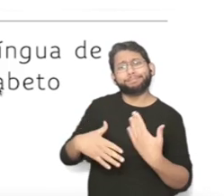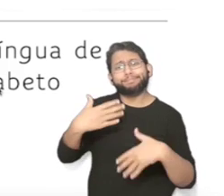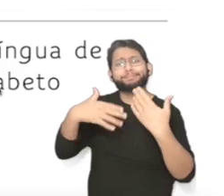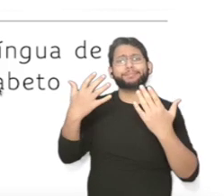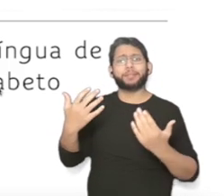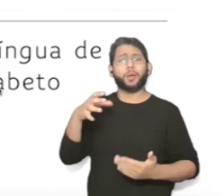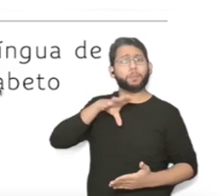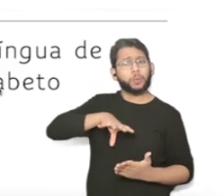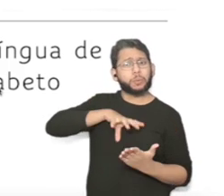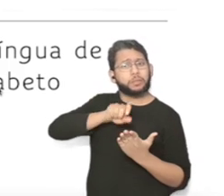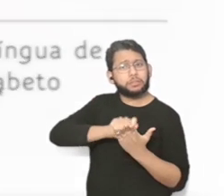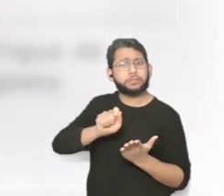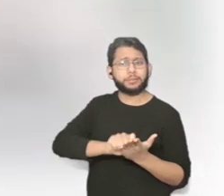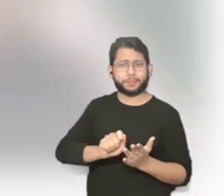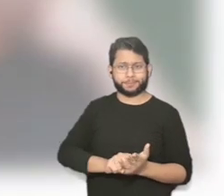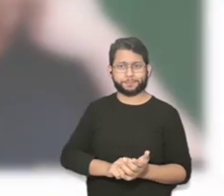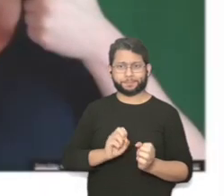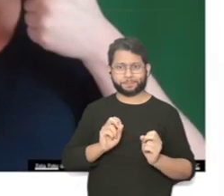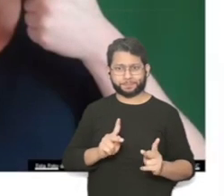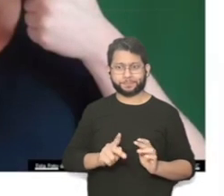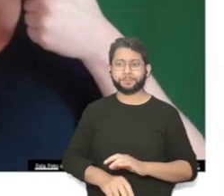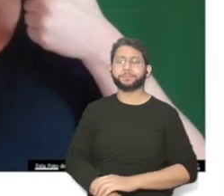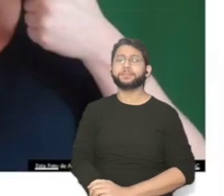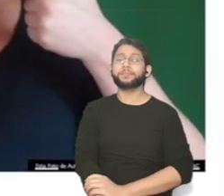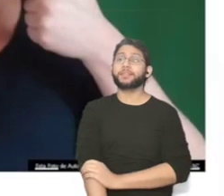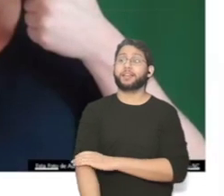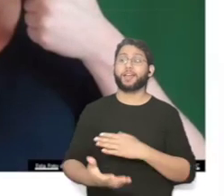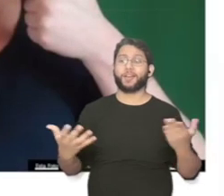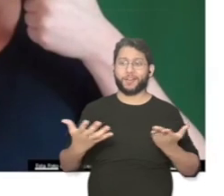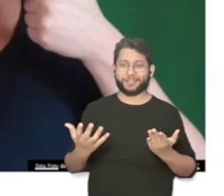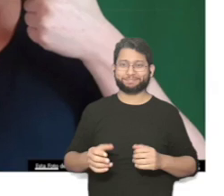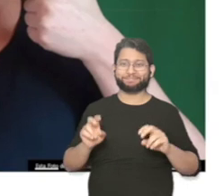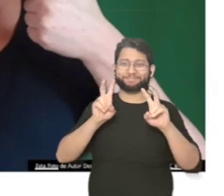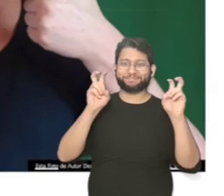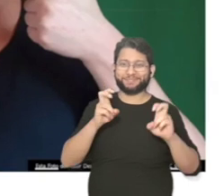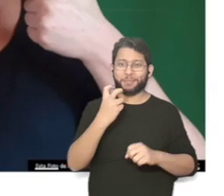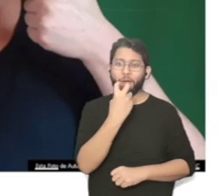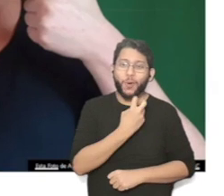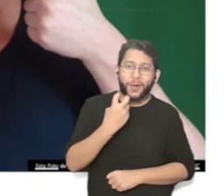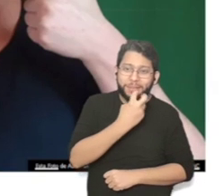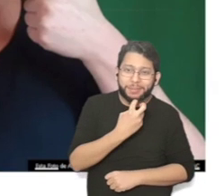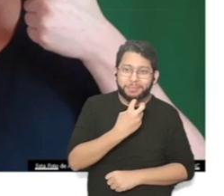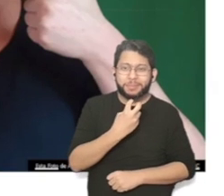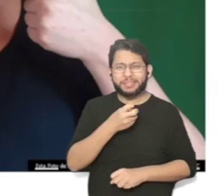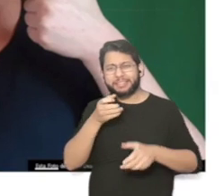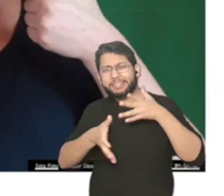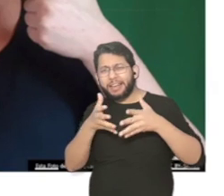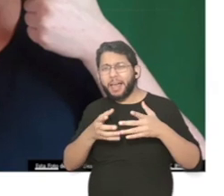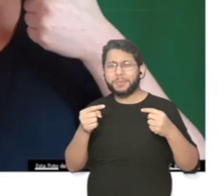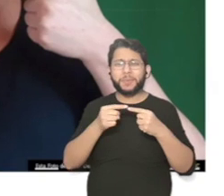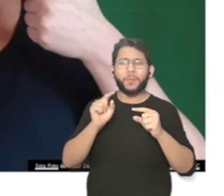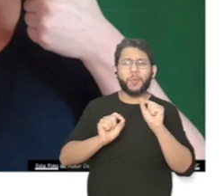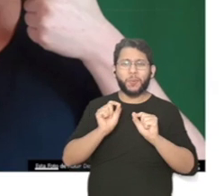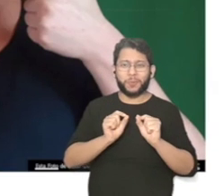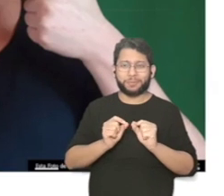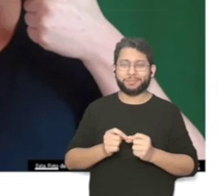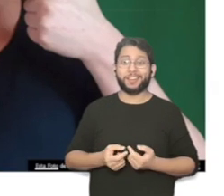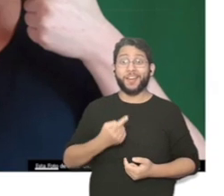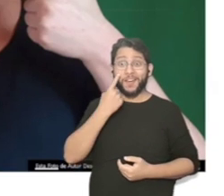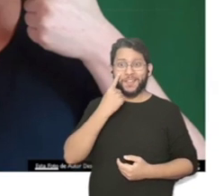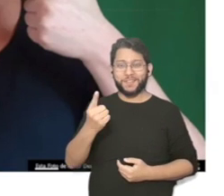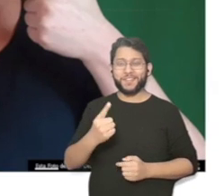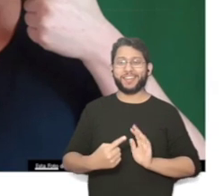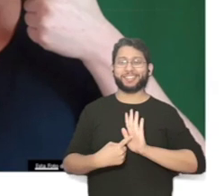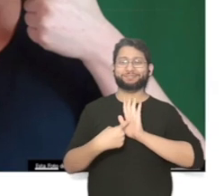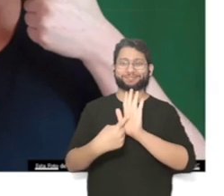ou a língua escrita do português. Oralismo versus língua de sinais. Aqui eu até deixei um exemplo de uma máscara para